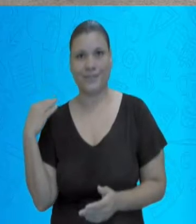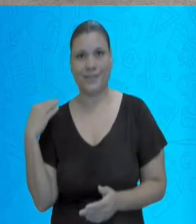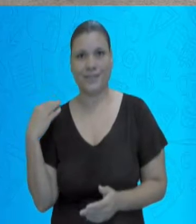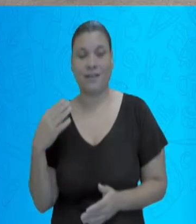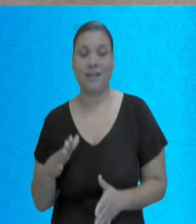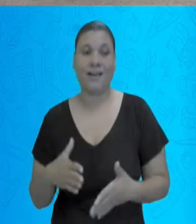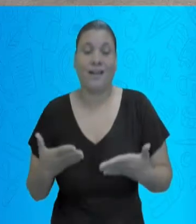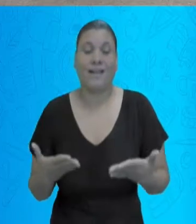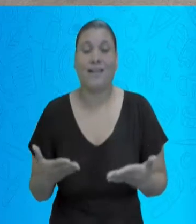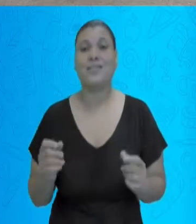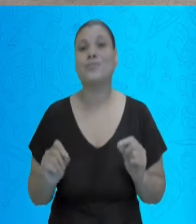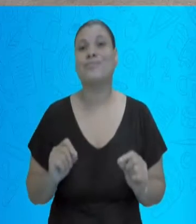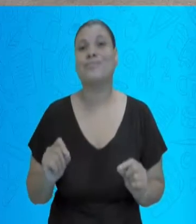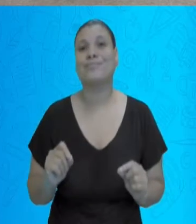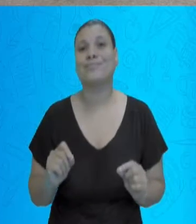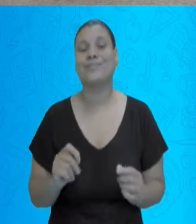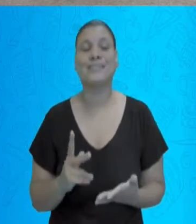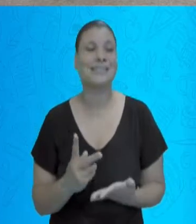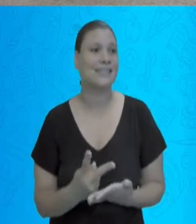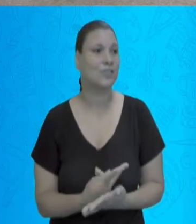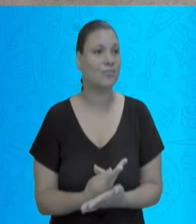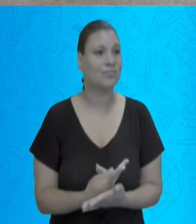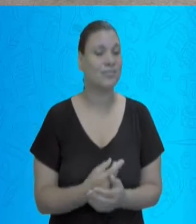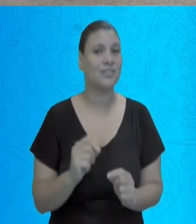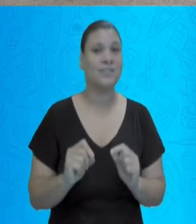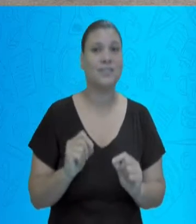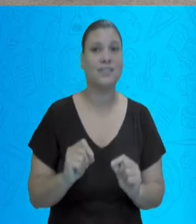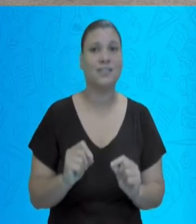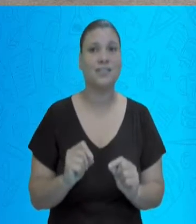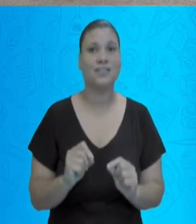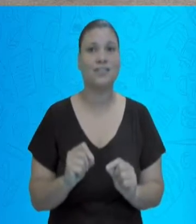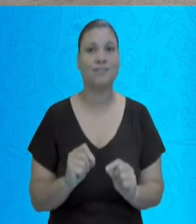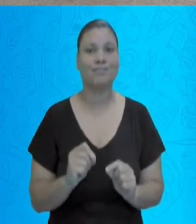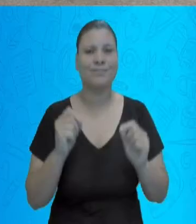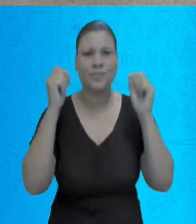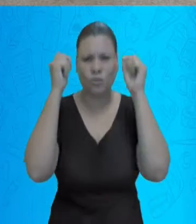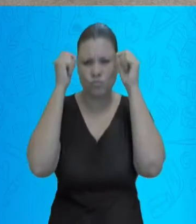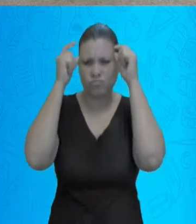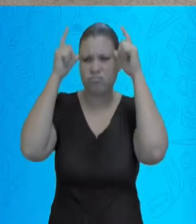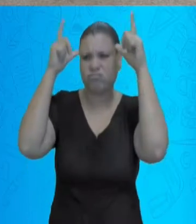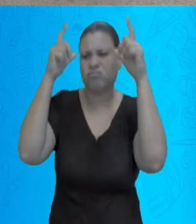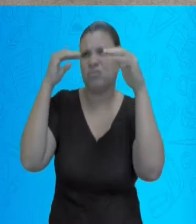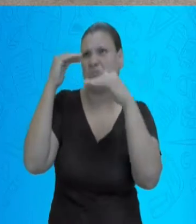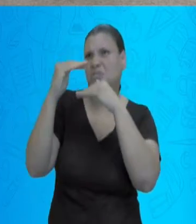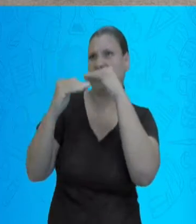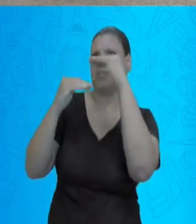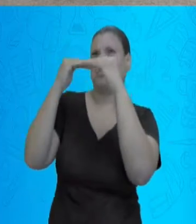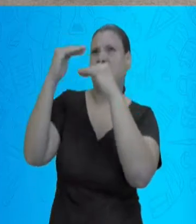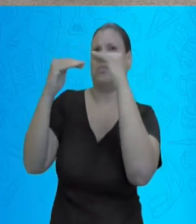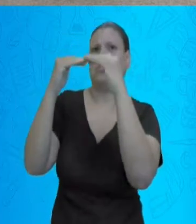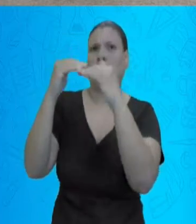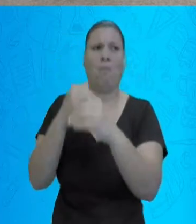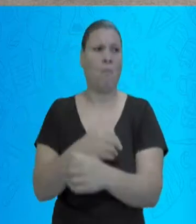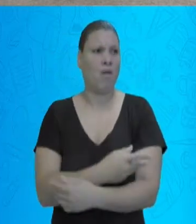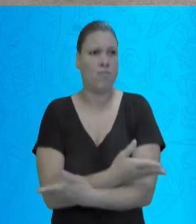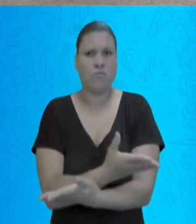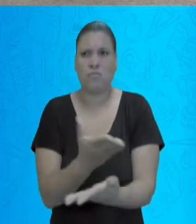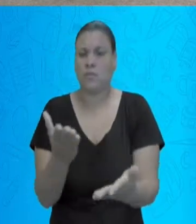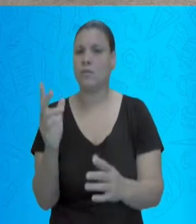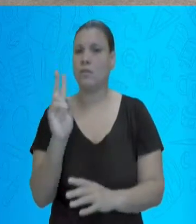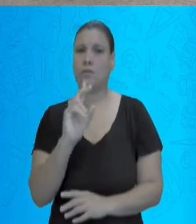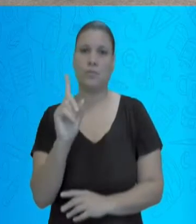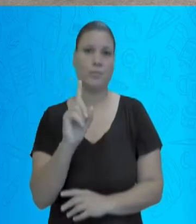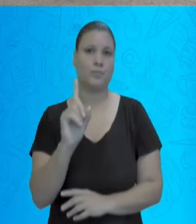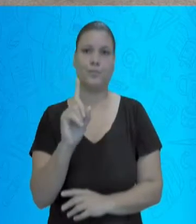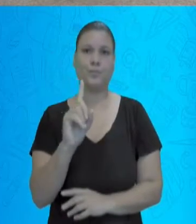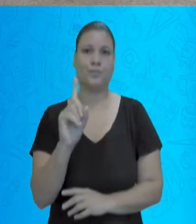ele sabia as informações de tudo o que ele estava colecionando. Ele sabia, por exemplo, sobre as borboletas, quais